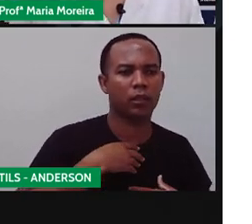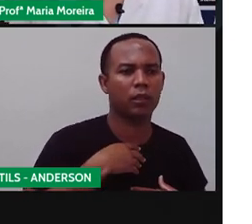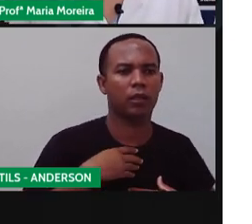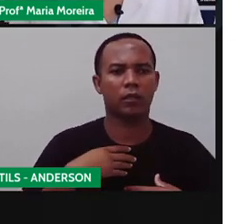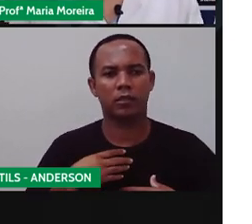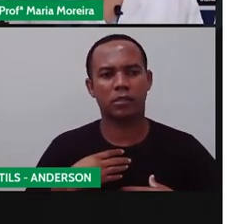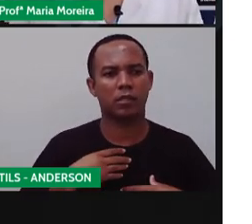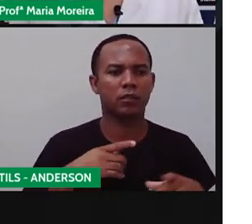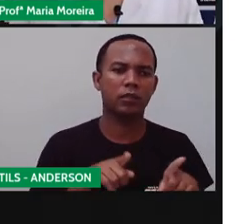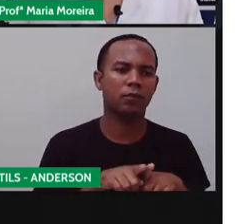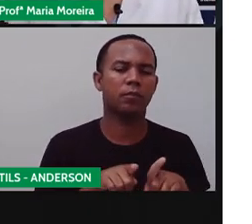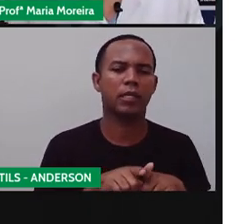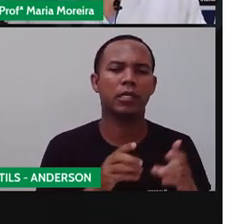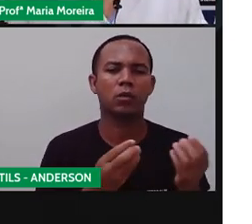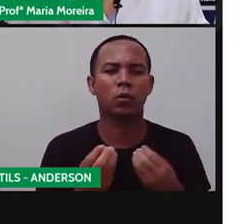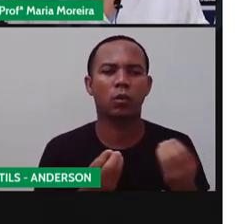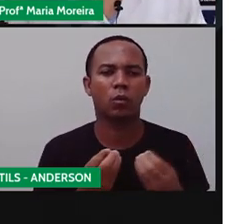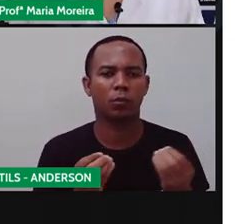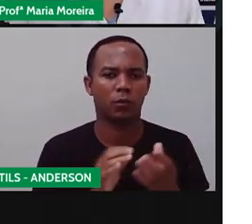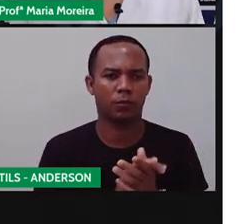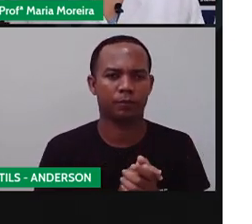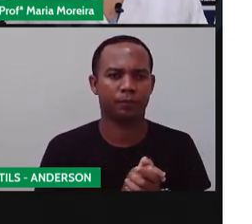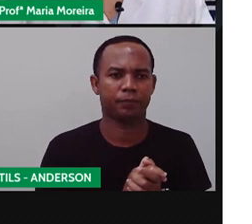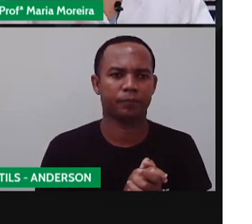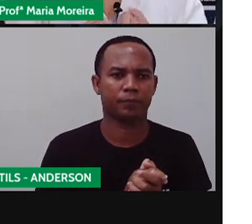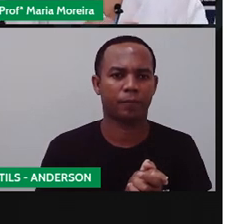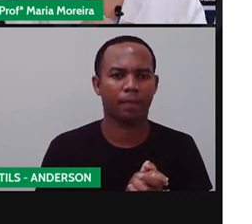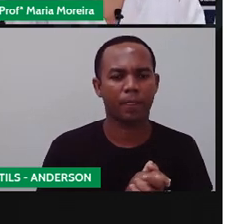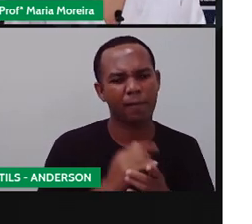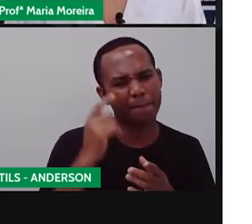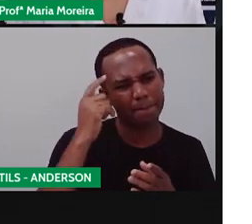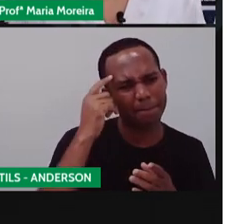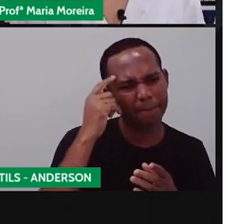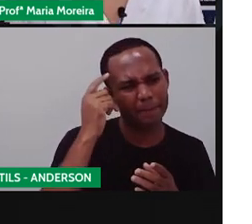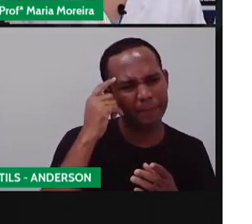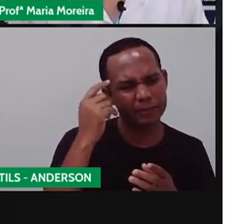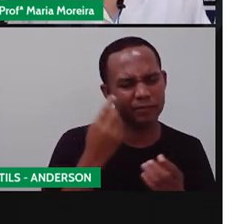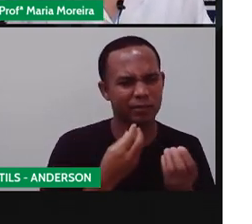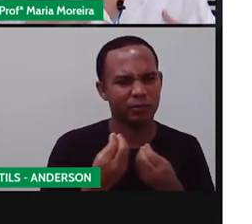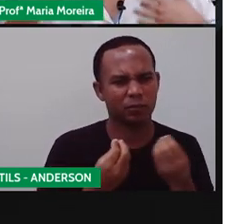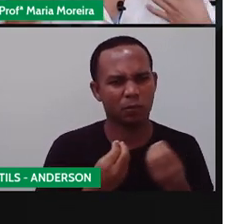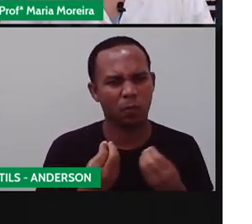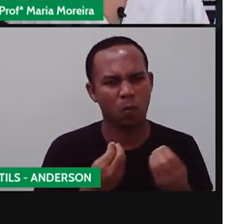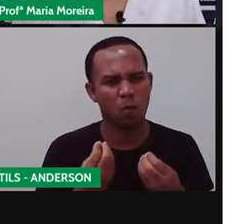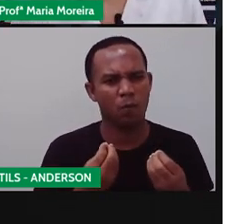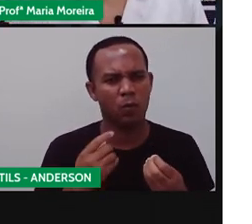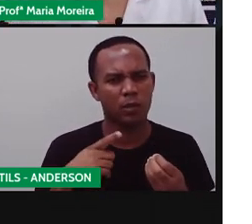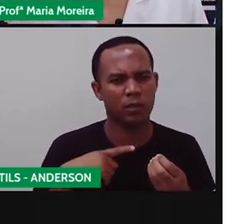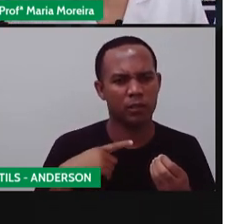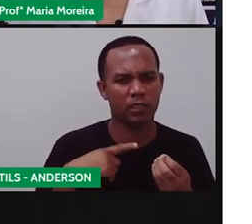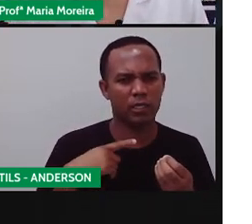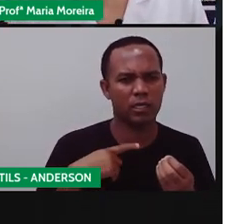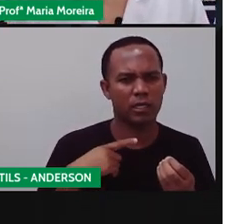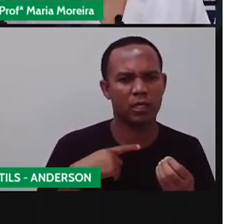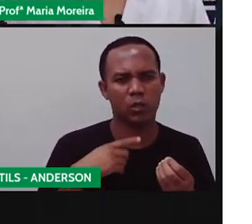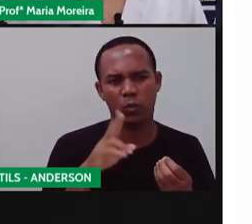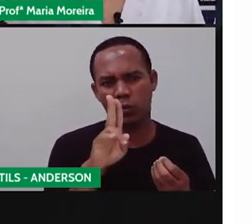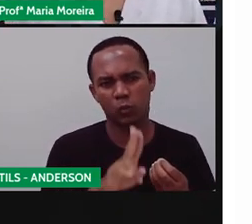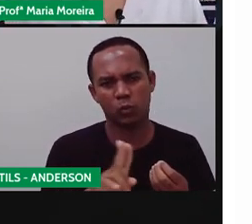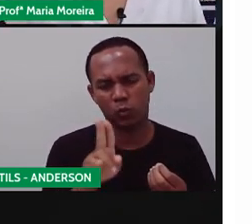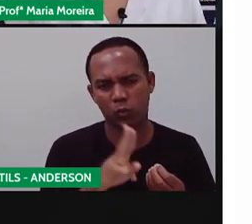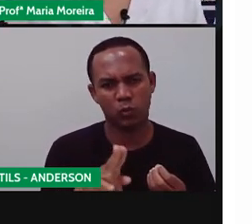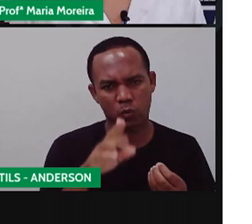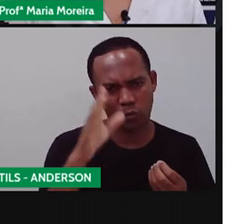gosto da palavra sofrer, eu acho que dá uma ideia que foi meio que forçada, mas que obtiveram essa influência, né?